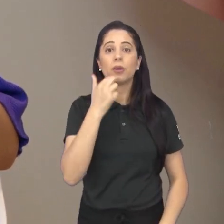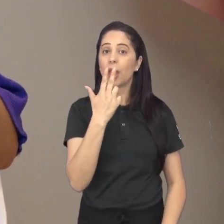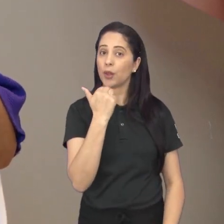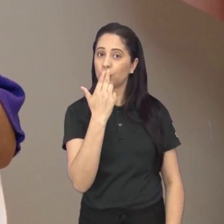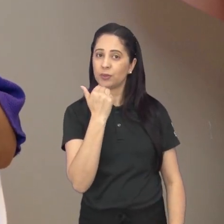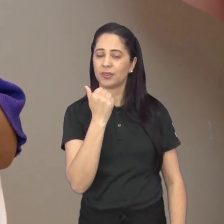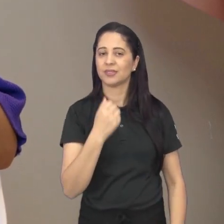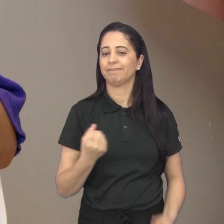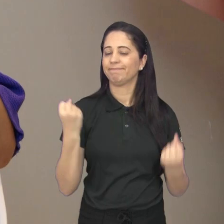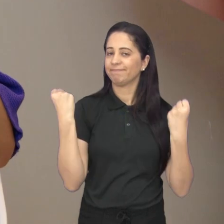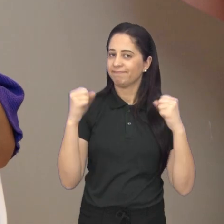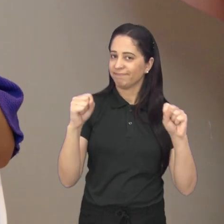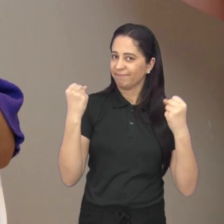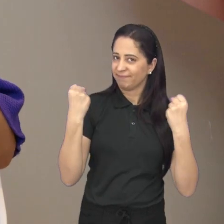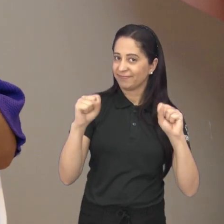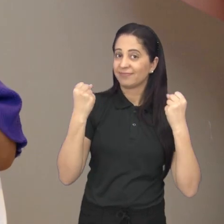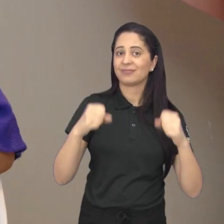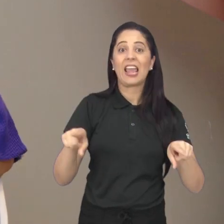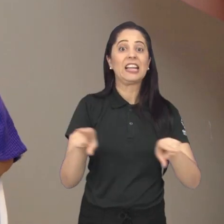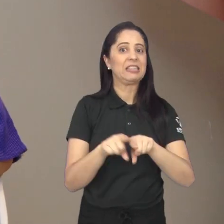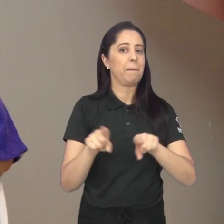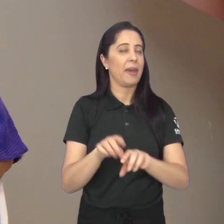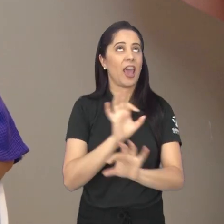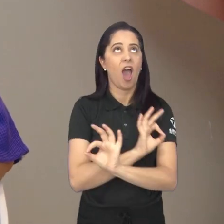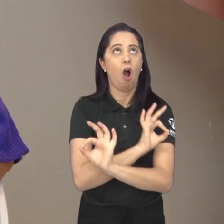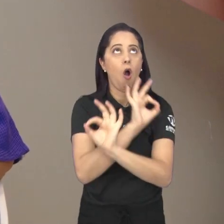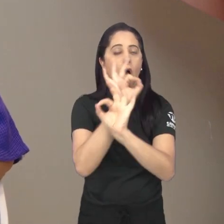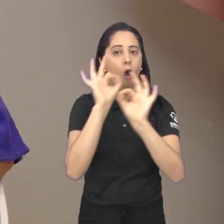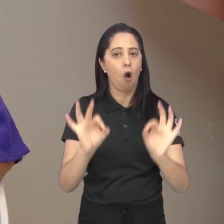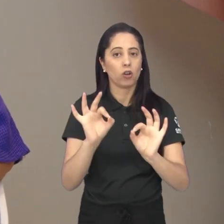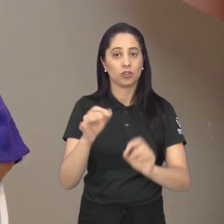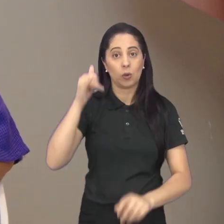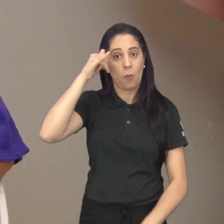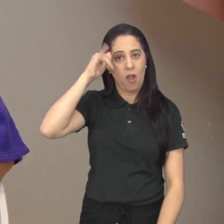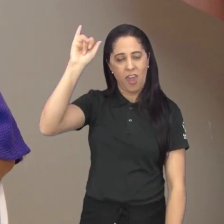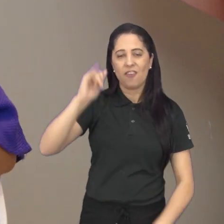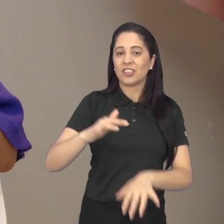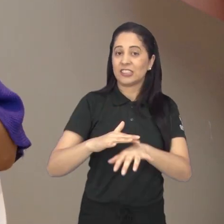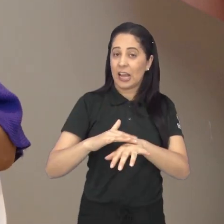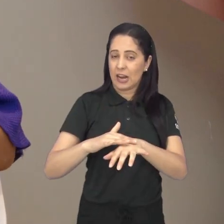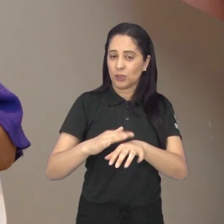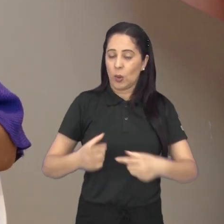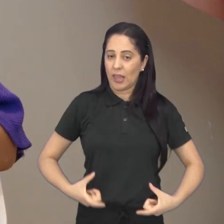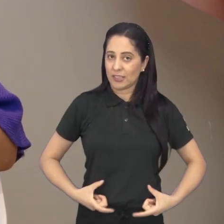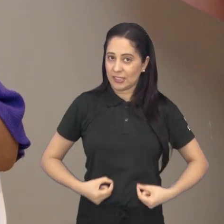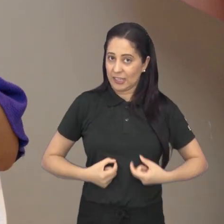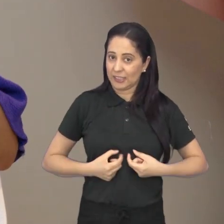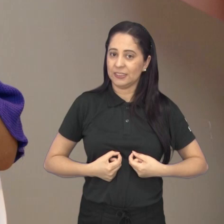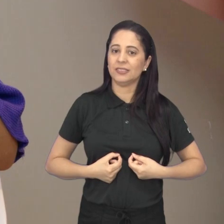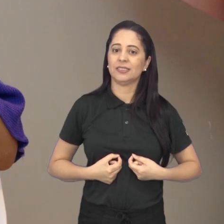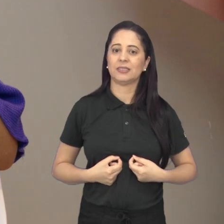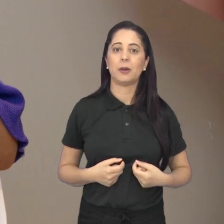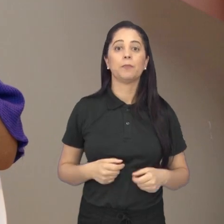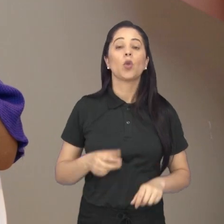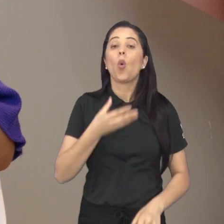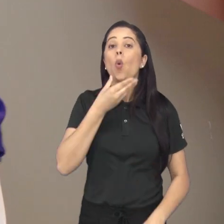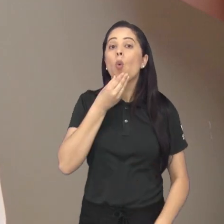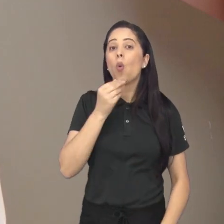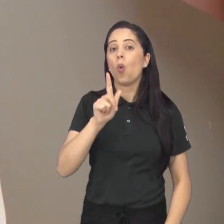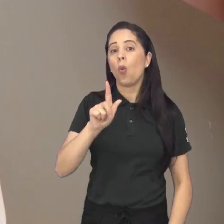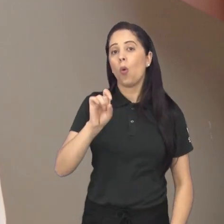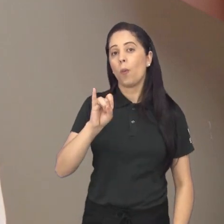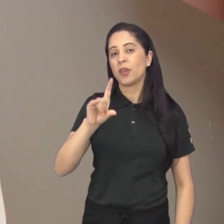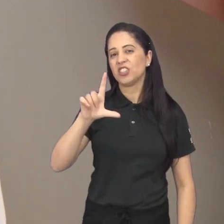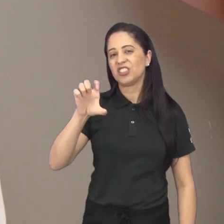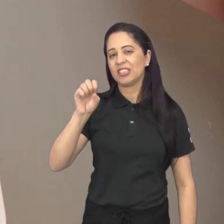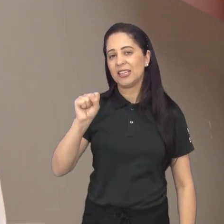física também é uma boa aliada na prevenção do câncer de intestino. E o Gilles Dias, que é técnico de corrida,